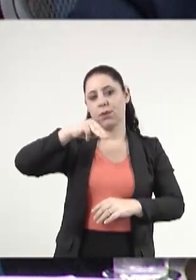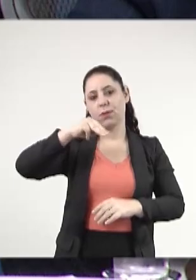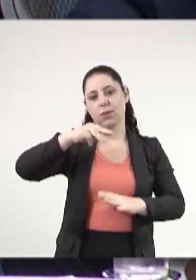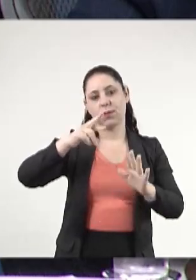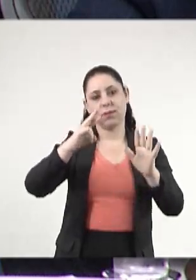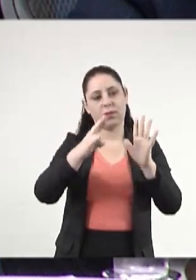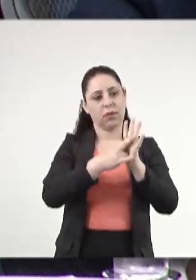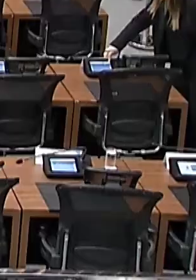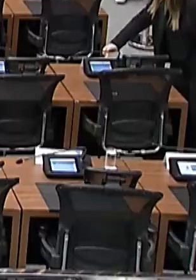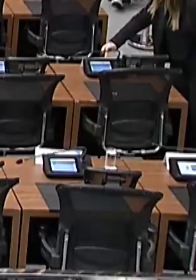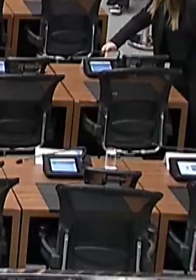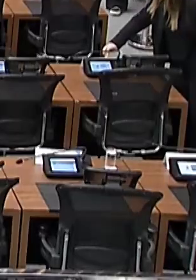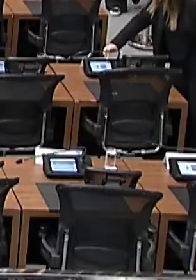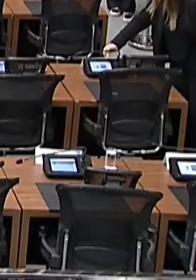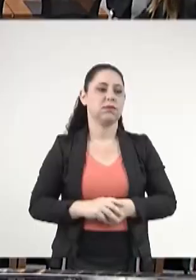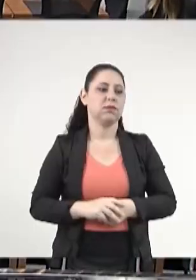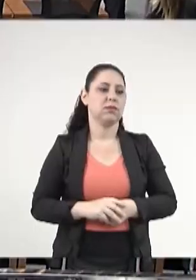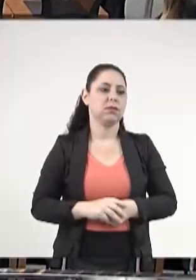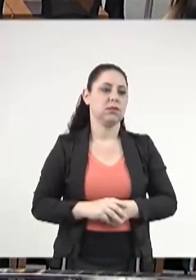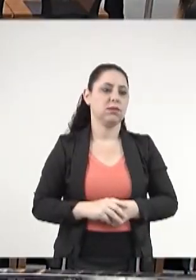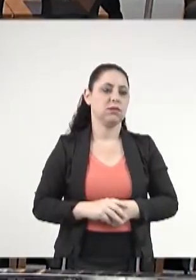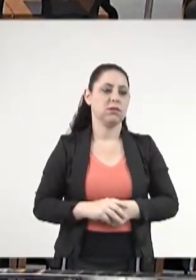deputado.